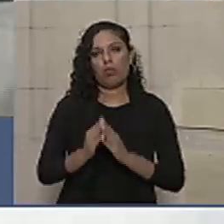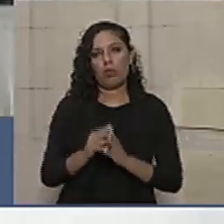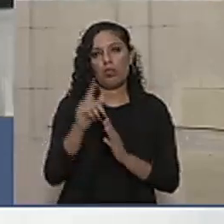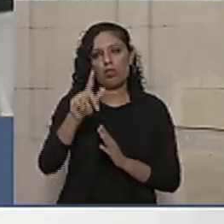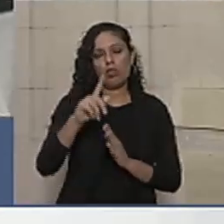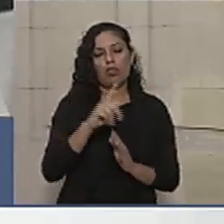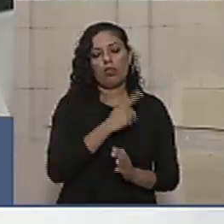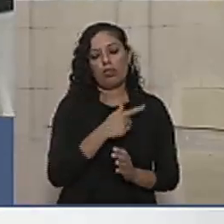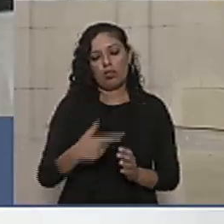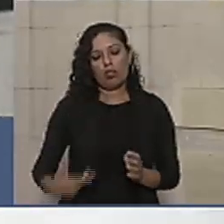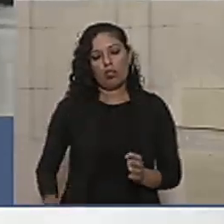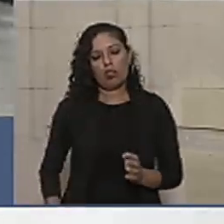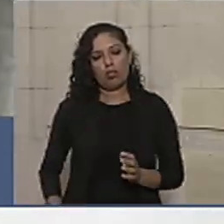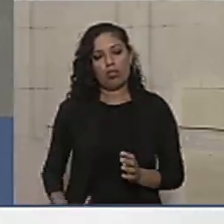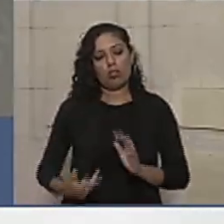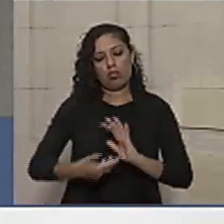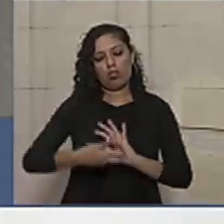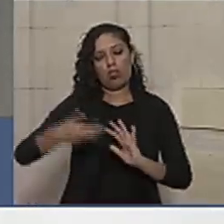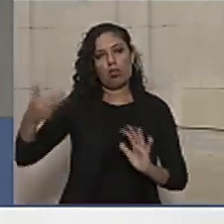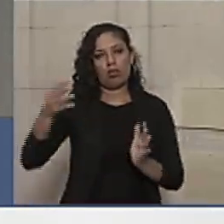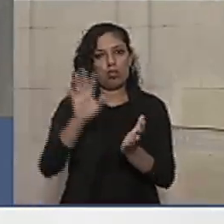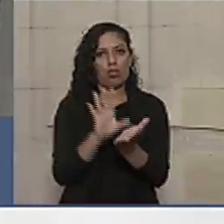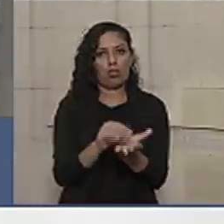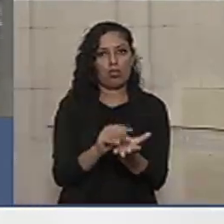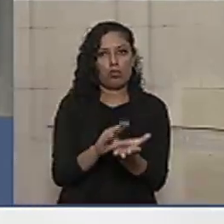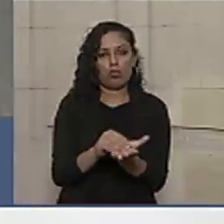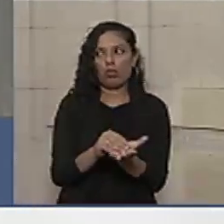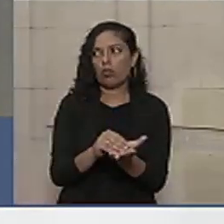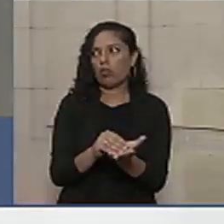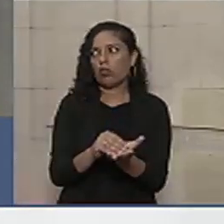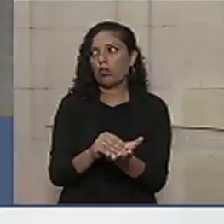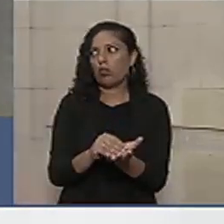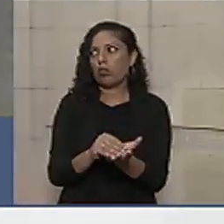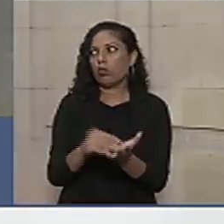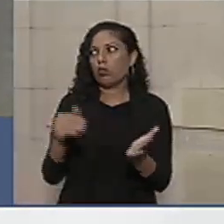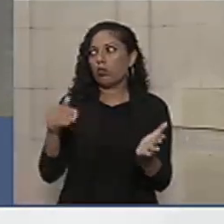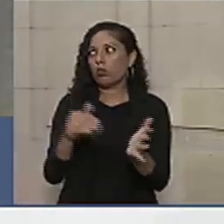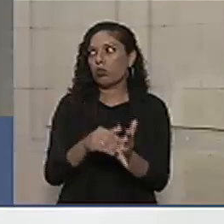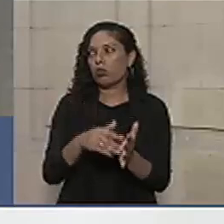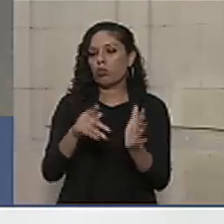Vossa Excelência a retirada de pauta do último